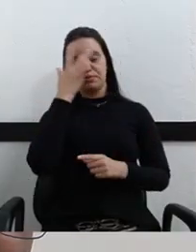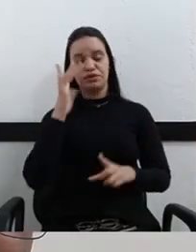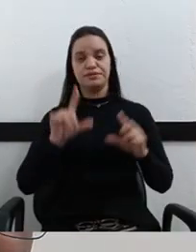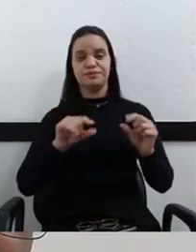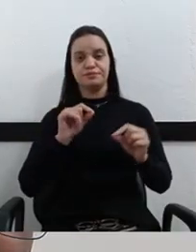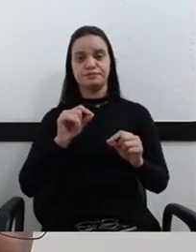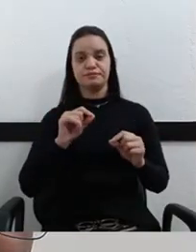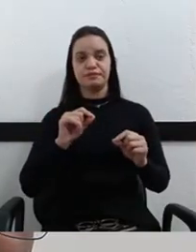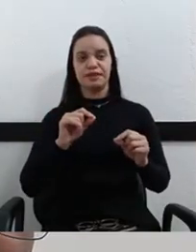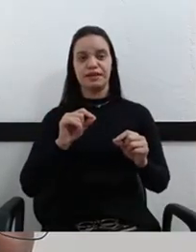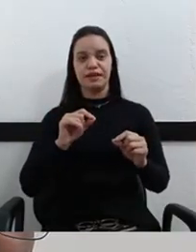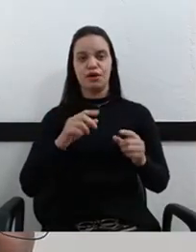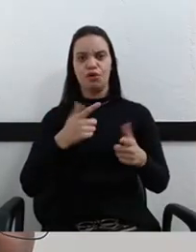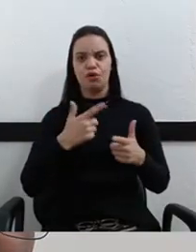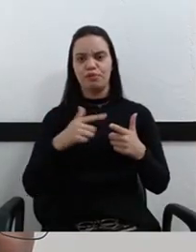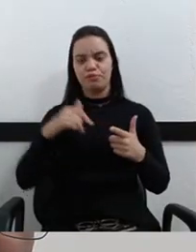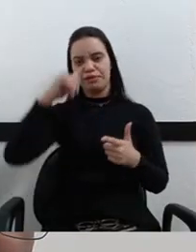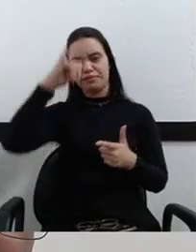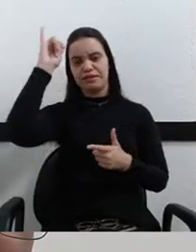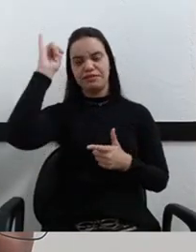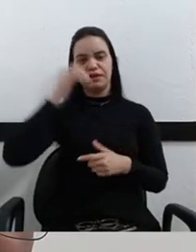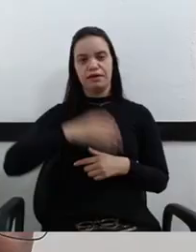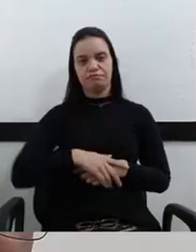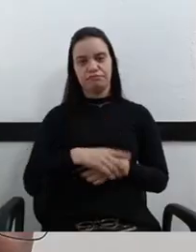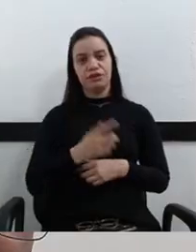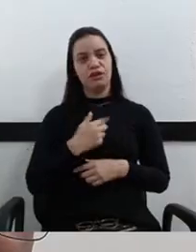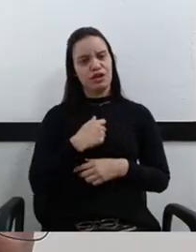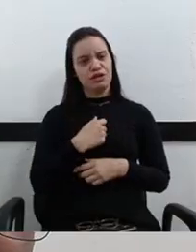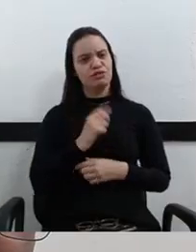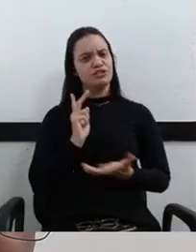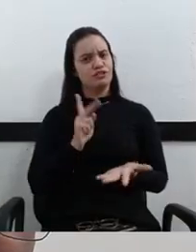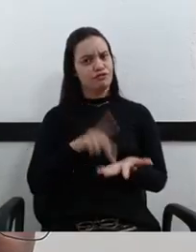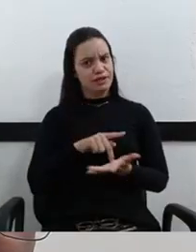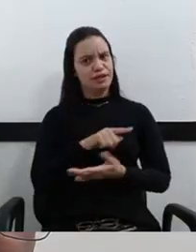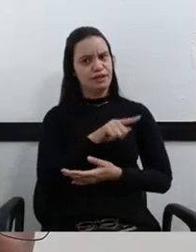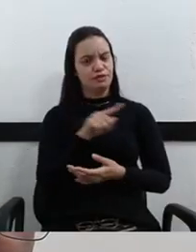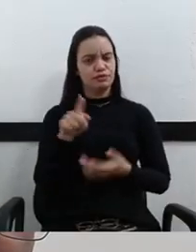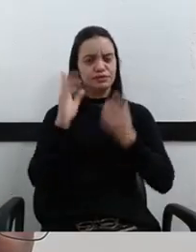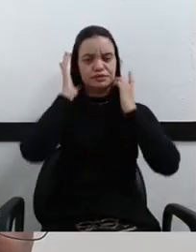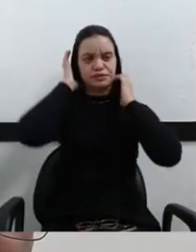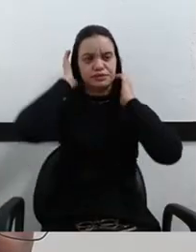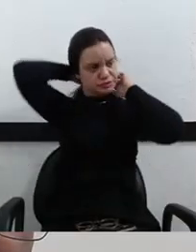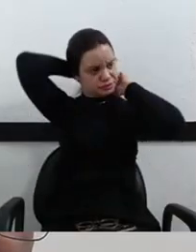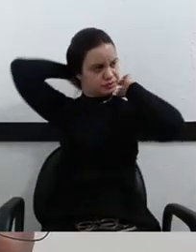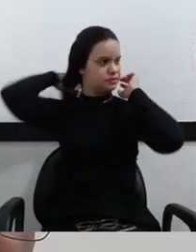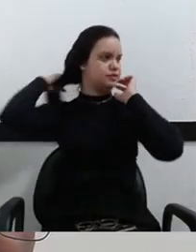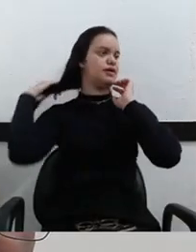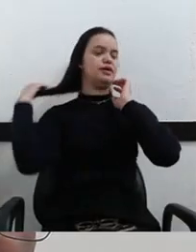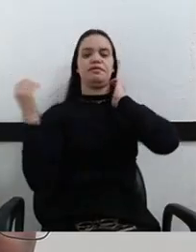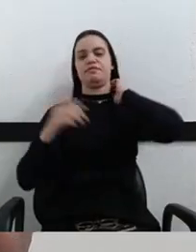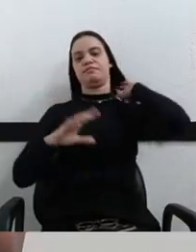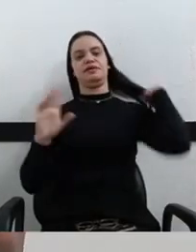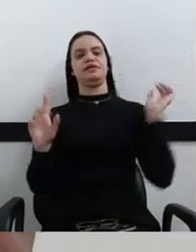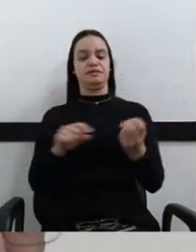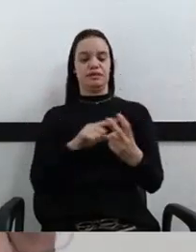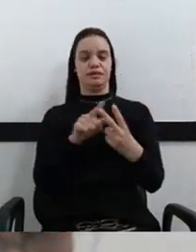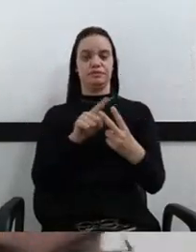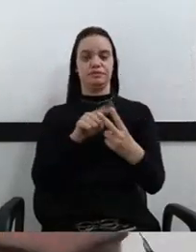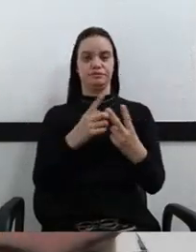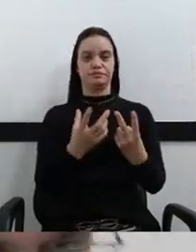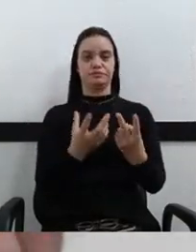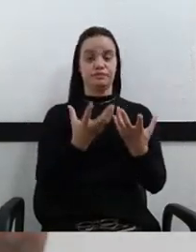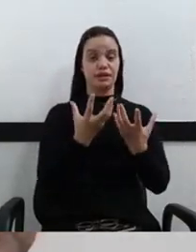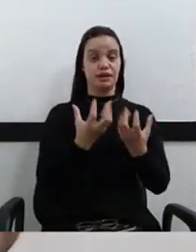preservar alguma perda. E estou sendo muito franco com vocês, eu disse alguns de forma lateral, mas talvez a gente tenha 2 cenários. Aceitar